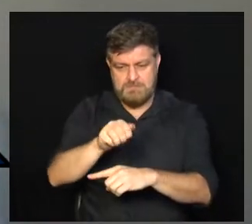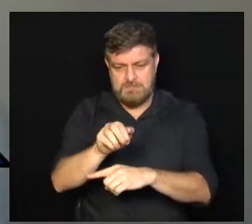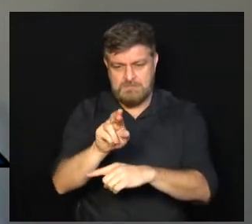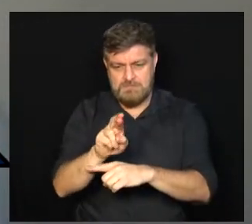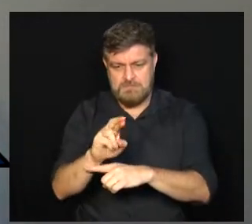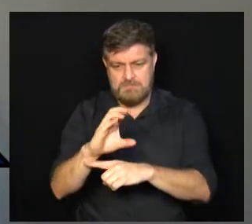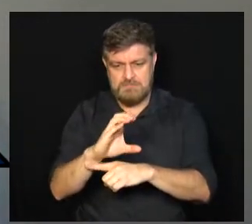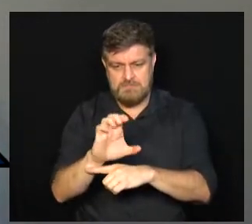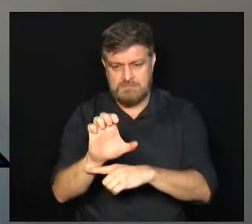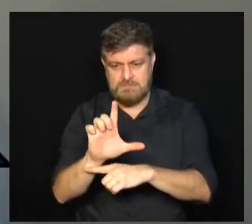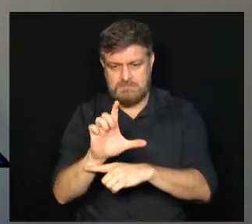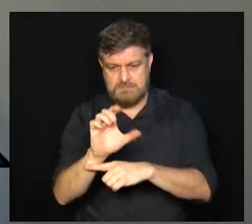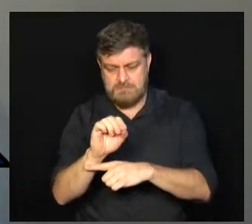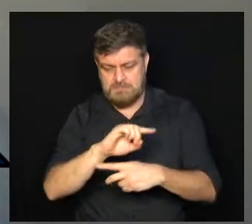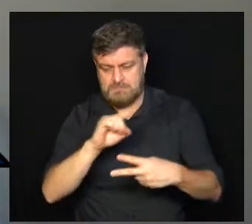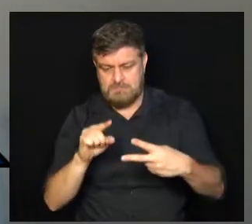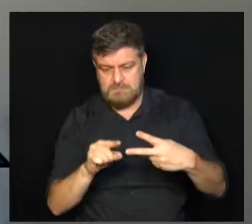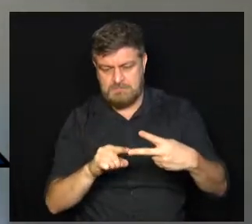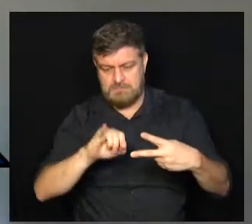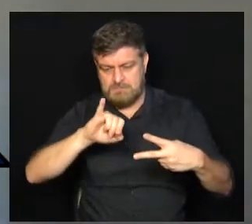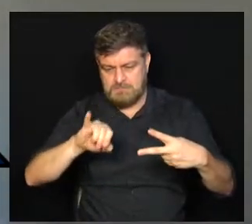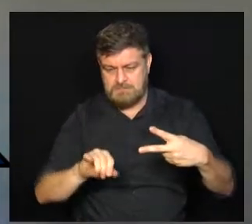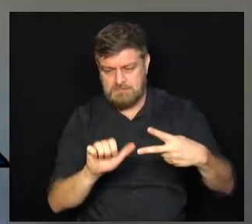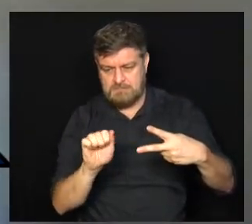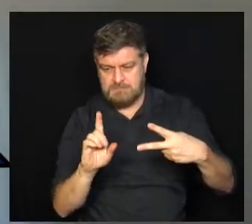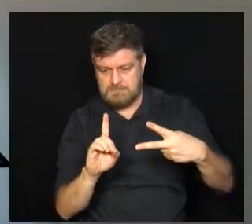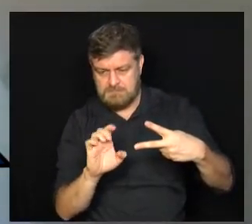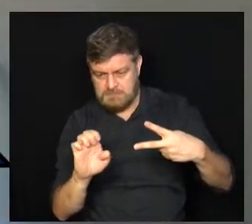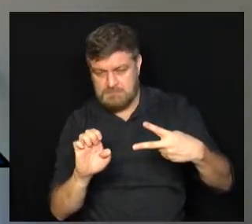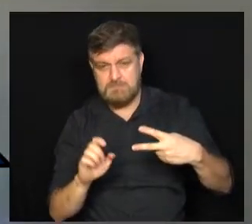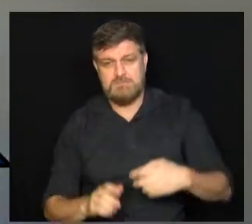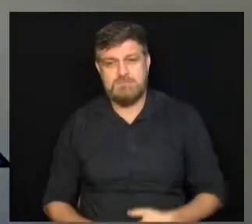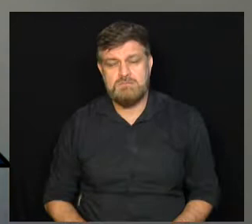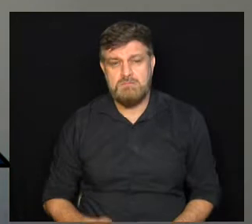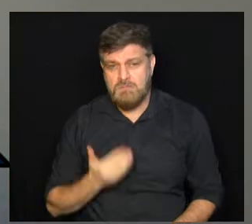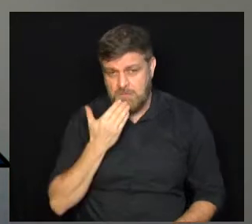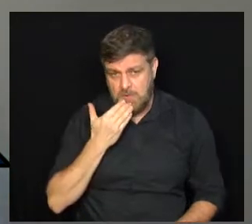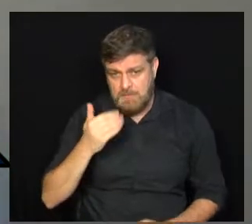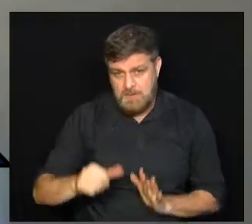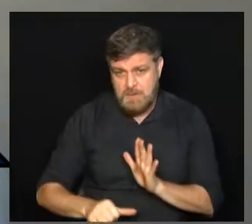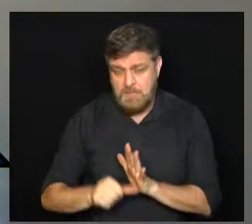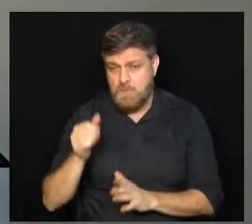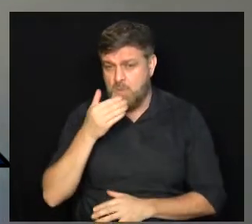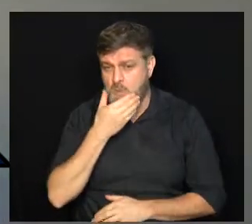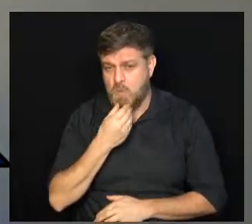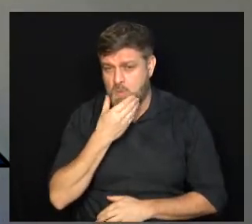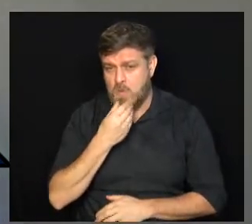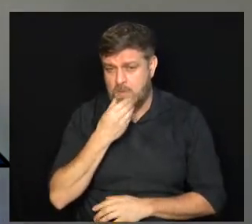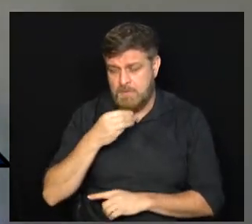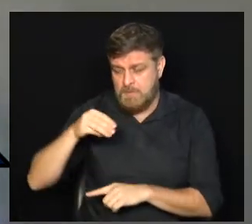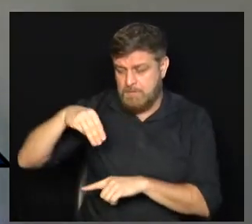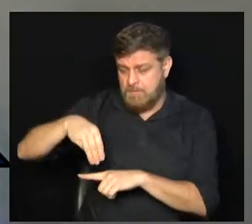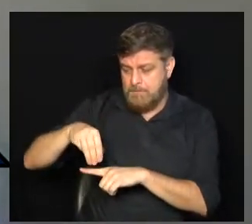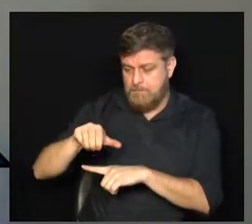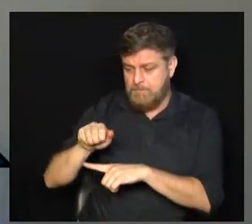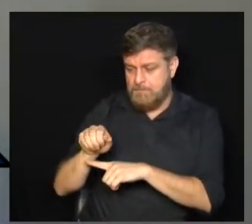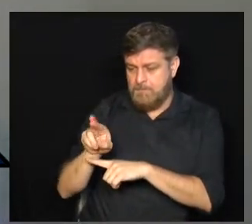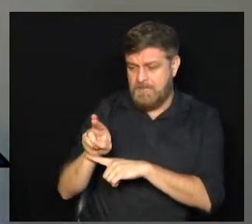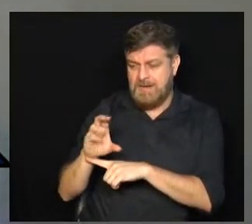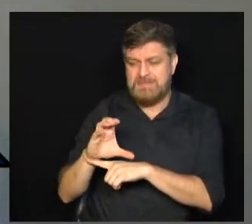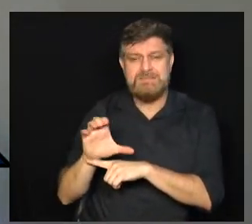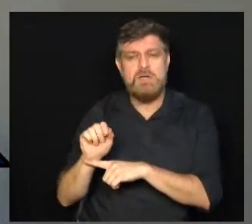a Jade Aquina. Eu vou pedir primeiro para o Marcelo Penteado, vou apresentá-lo, né? O